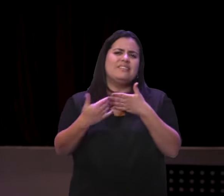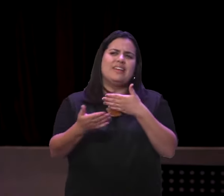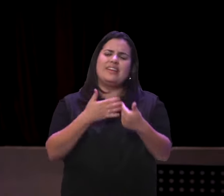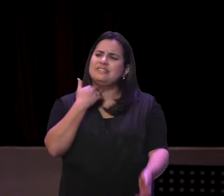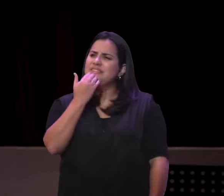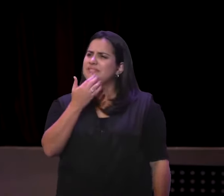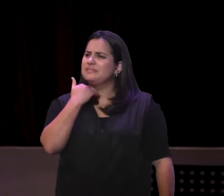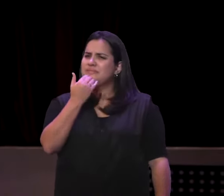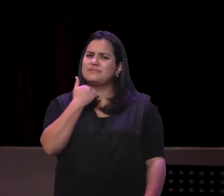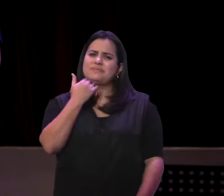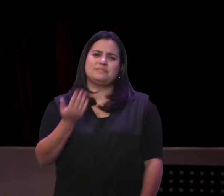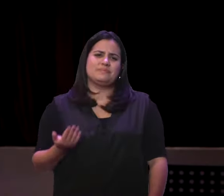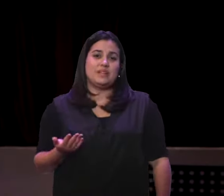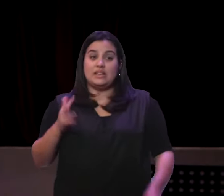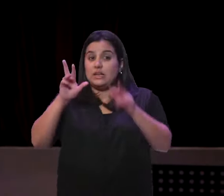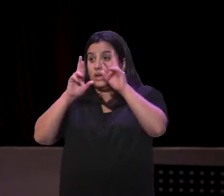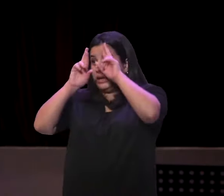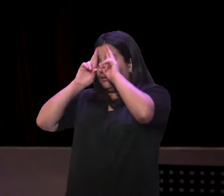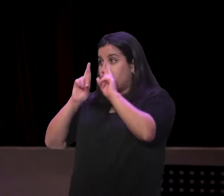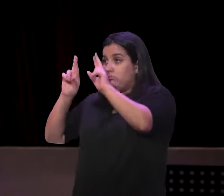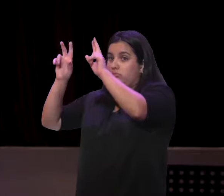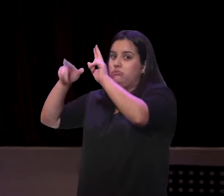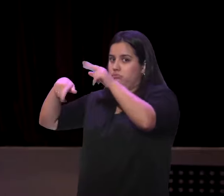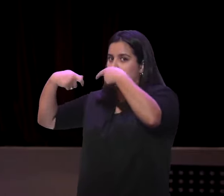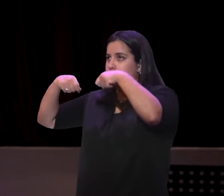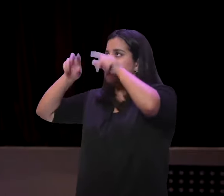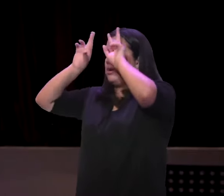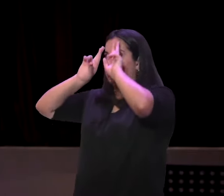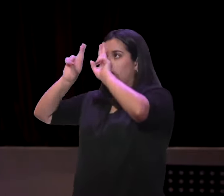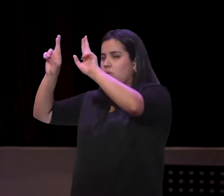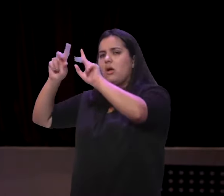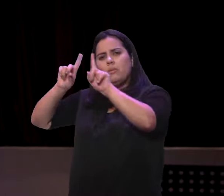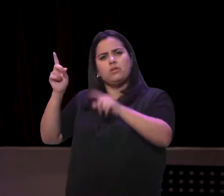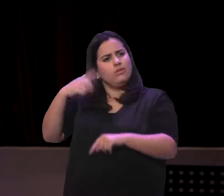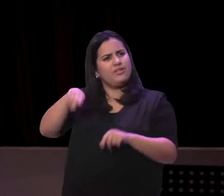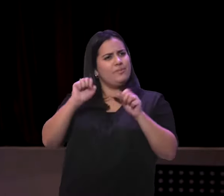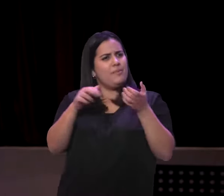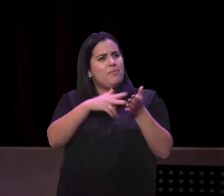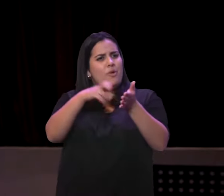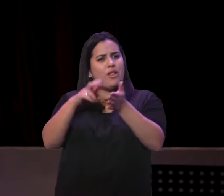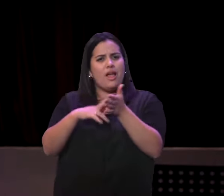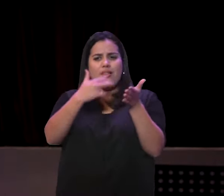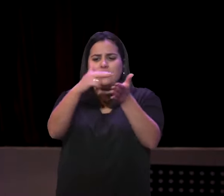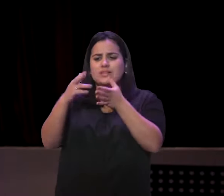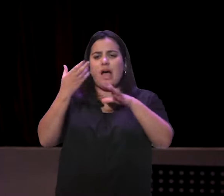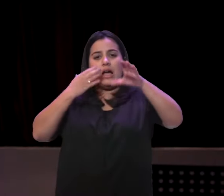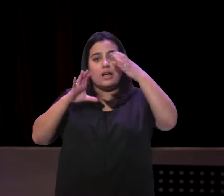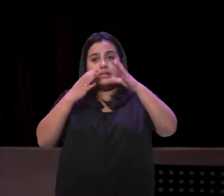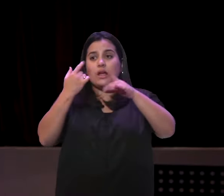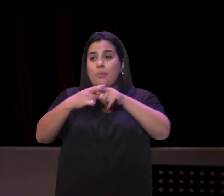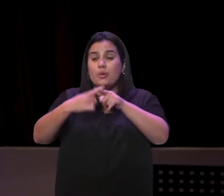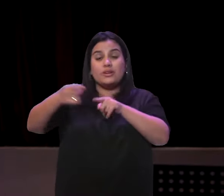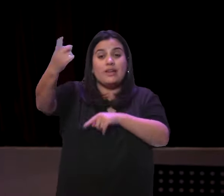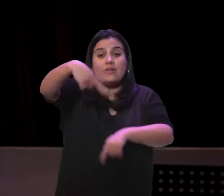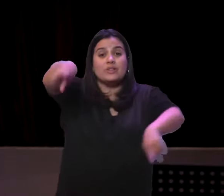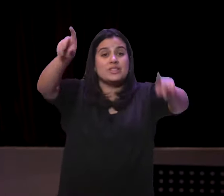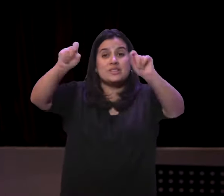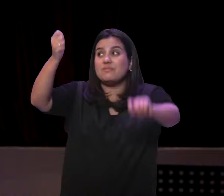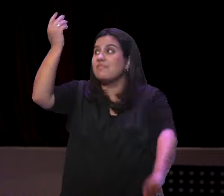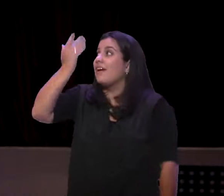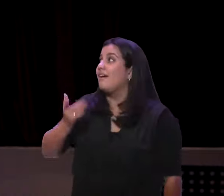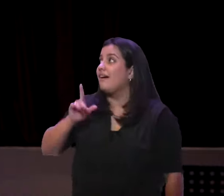é respeito, é não esquecer onde você está, mas você pode pular, dançar, cantar, porque você está diante daquele que